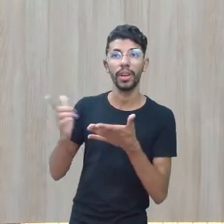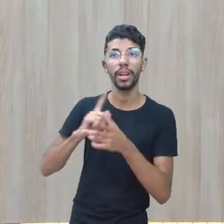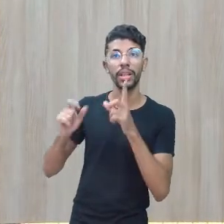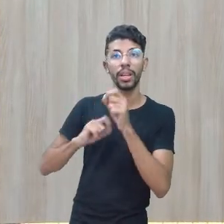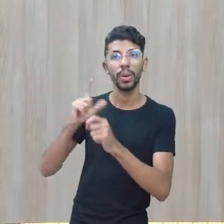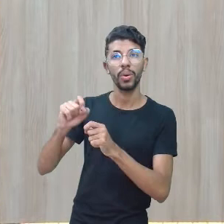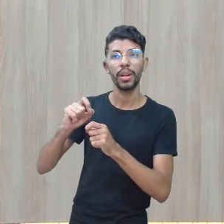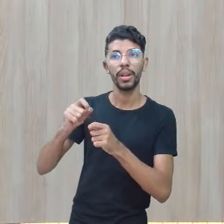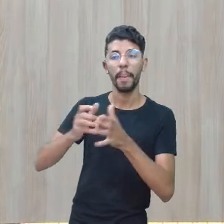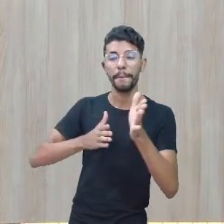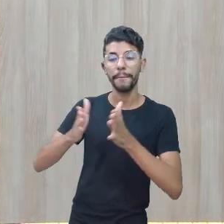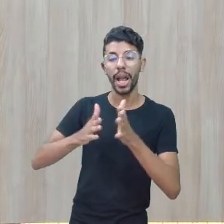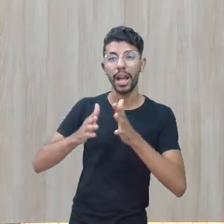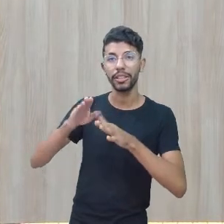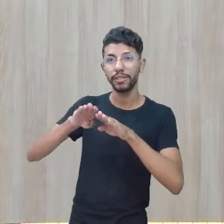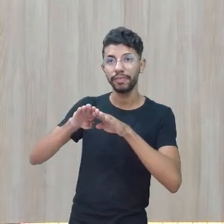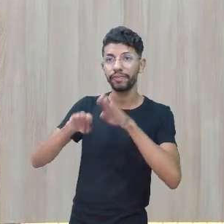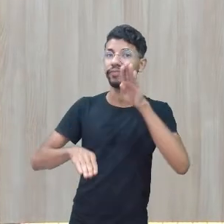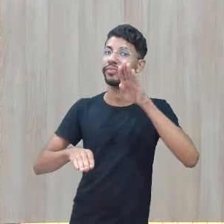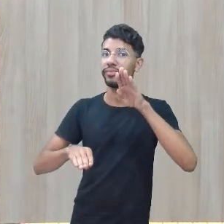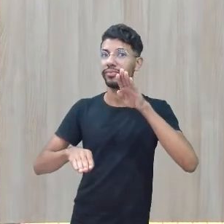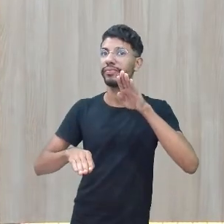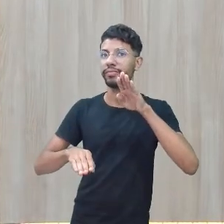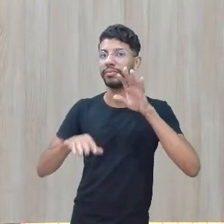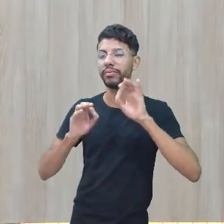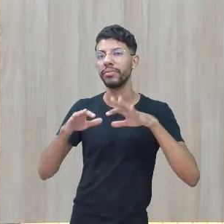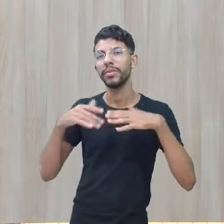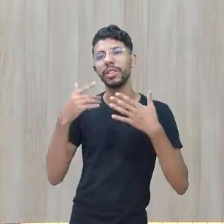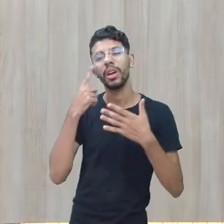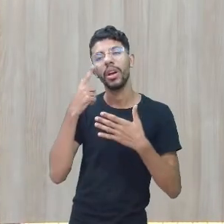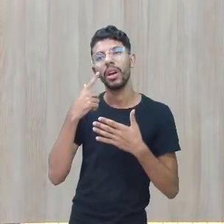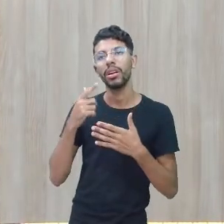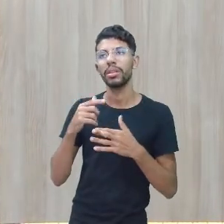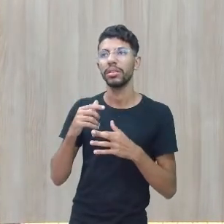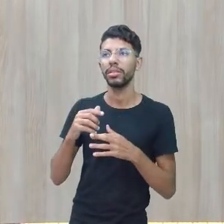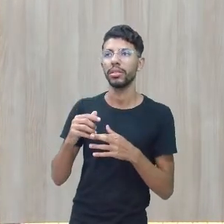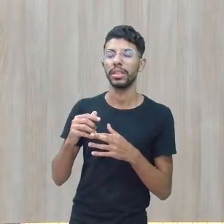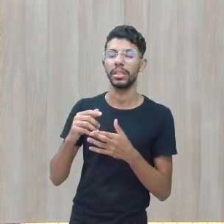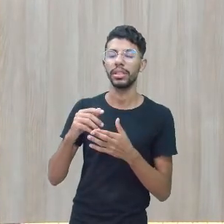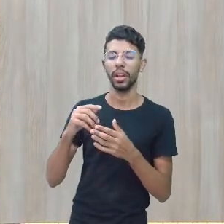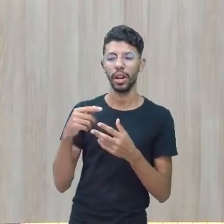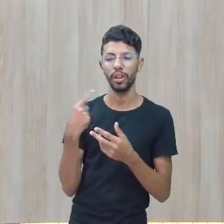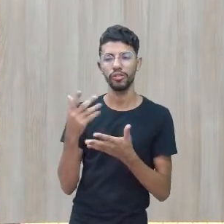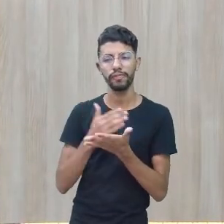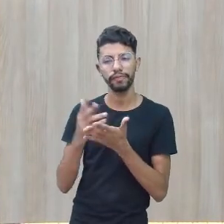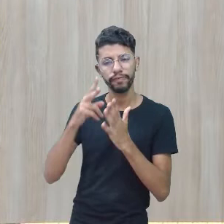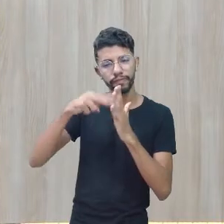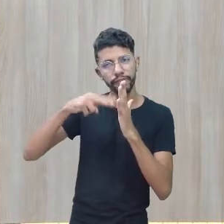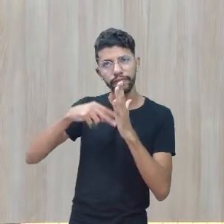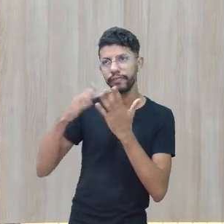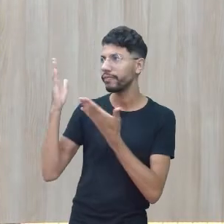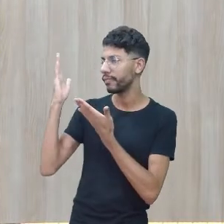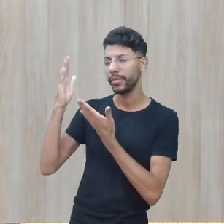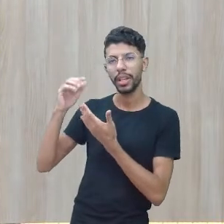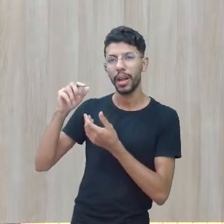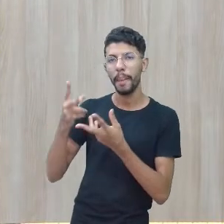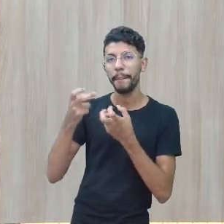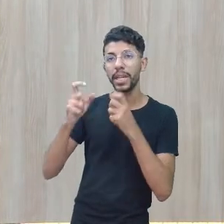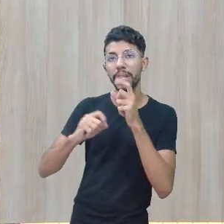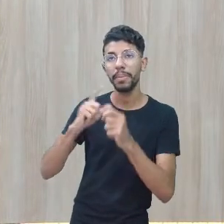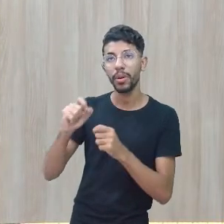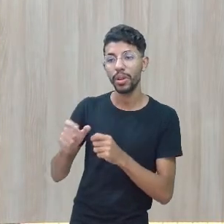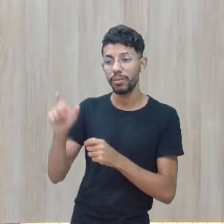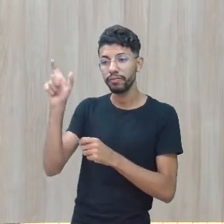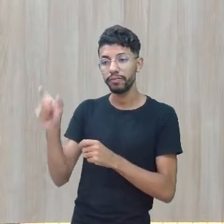desiguais. Vamos lá. Quando a gente começou lendo a questão, a gente percebeu que nessa relação, um tinha uma quantidade maior do